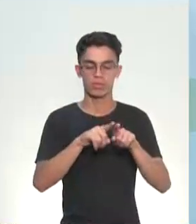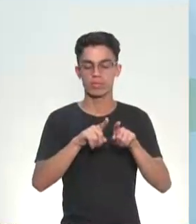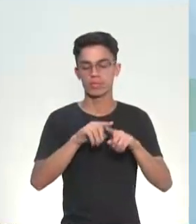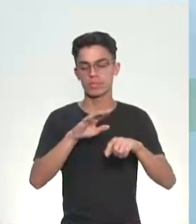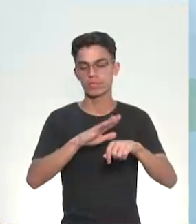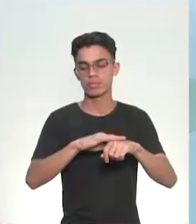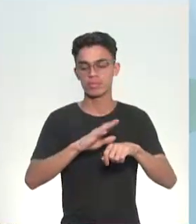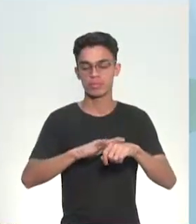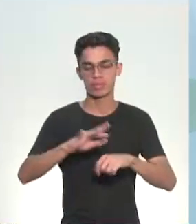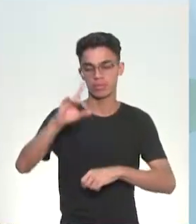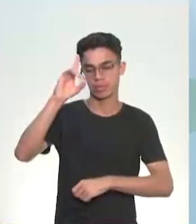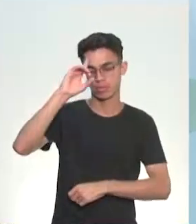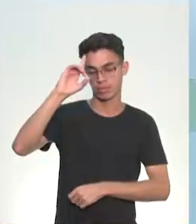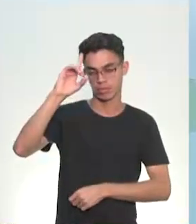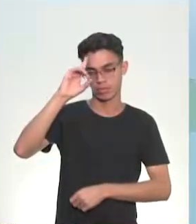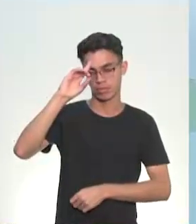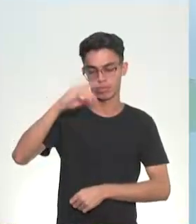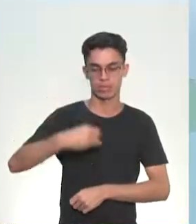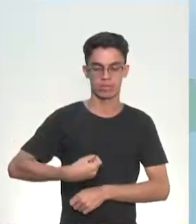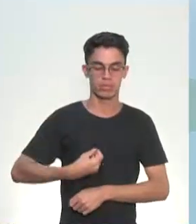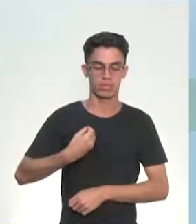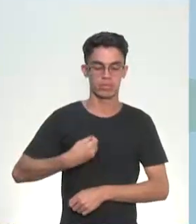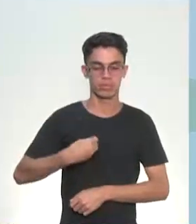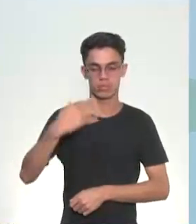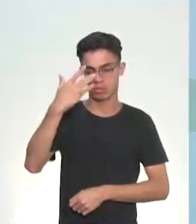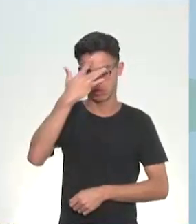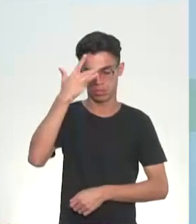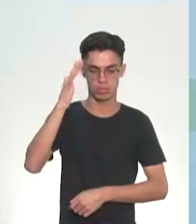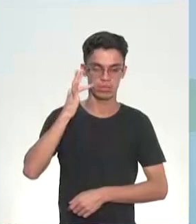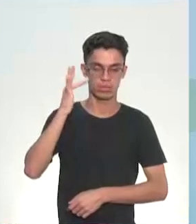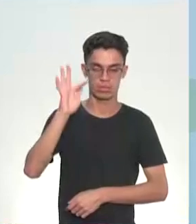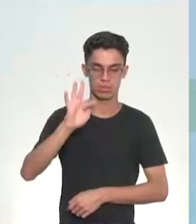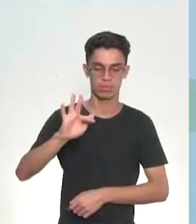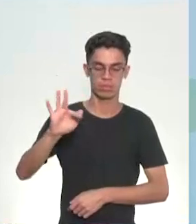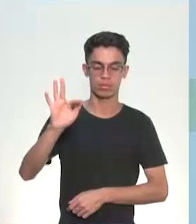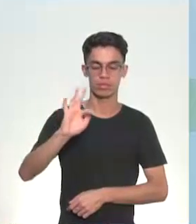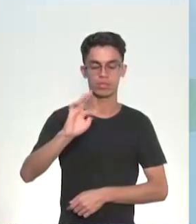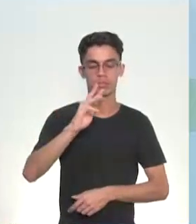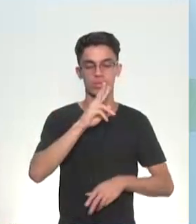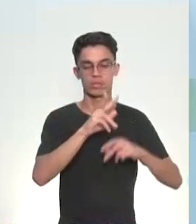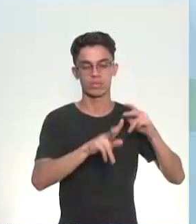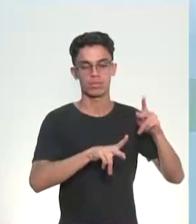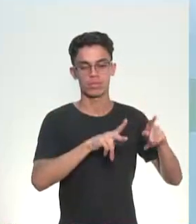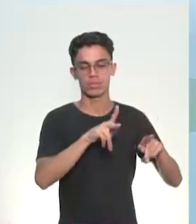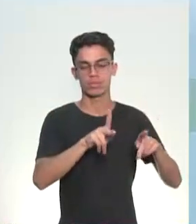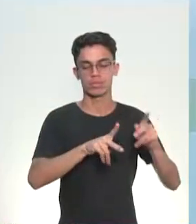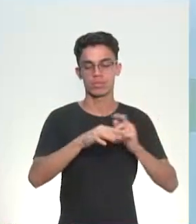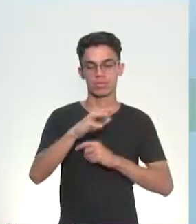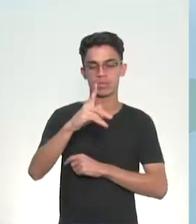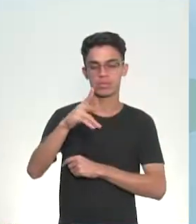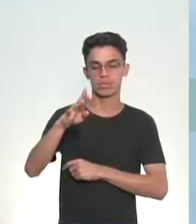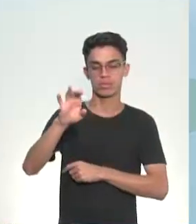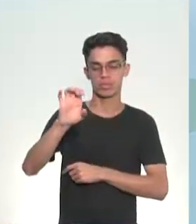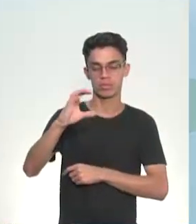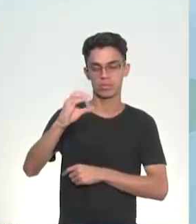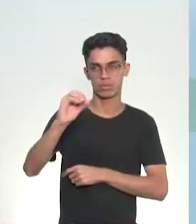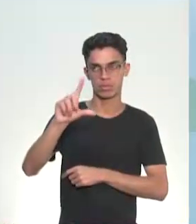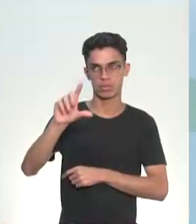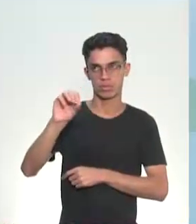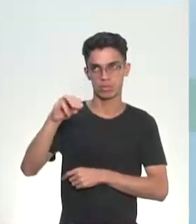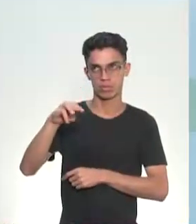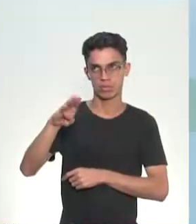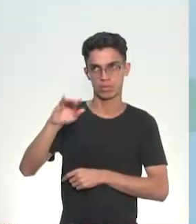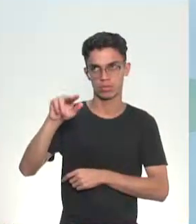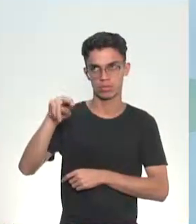parte do cotidiano da França, tá certo? Nós vamos ver aqueles povos pré-colombianos, né? Então nós vamos ver a localização deles, né? E a